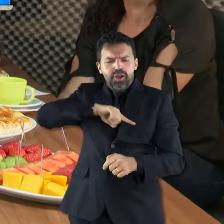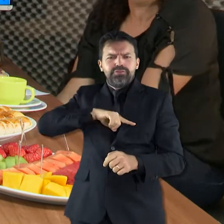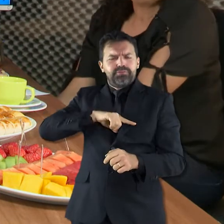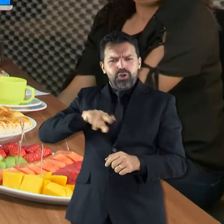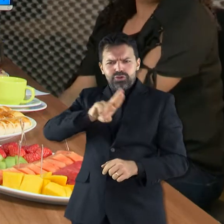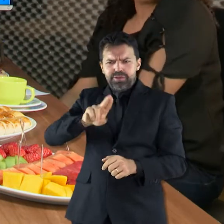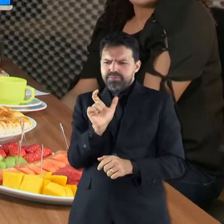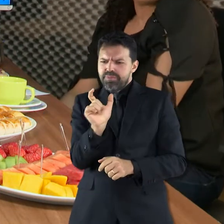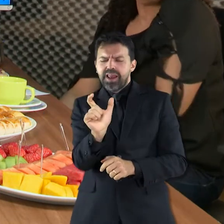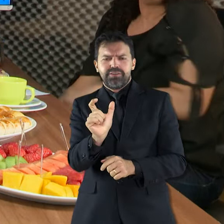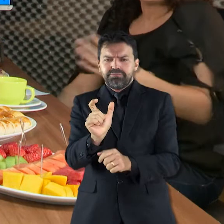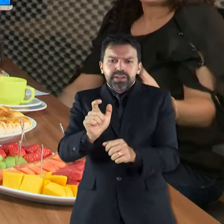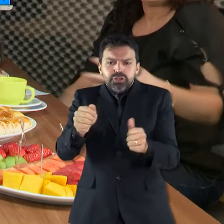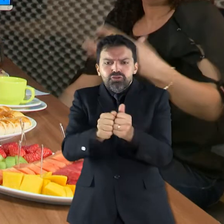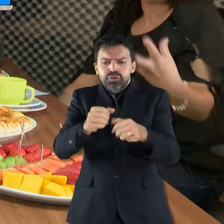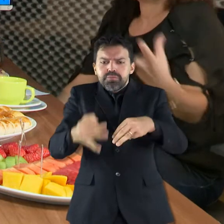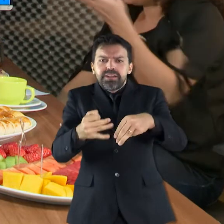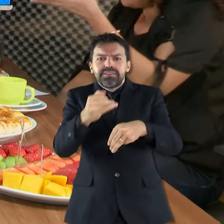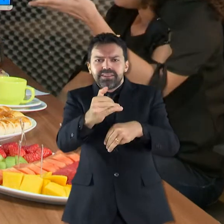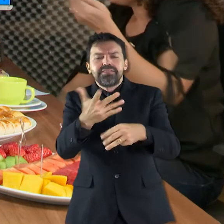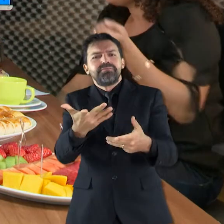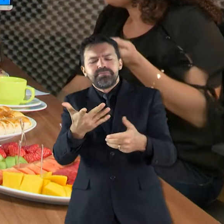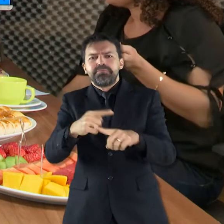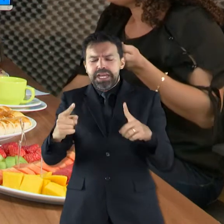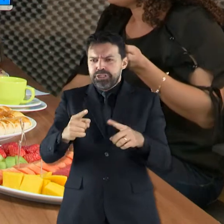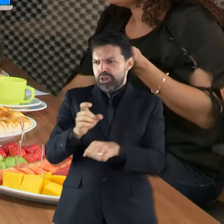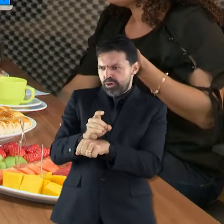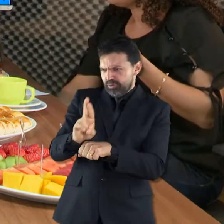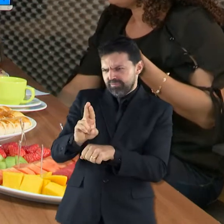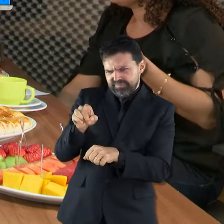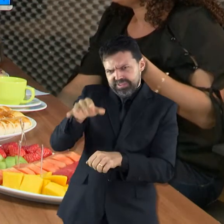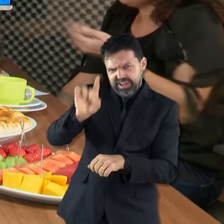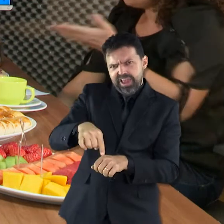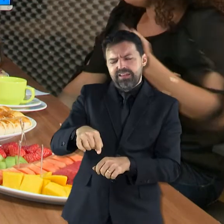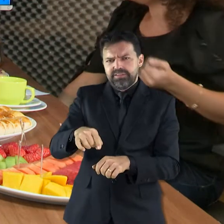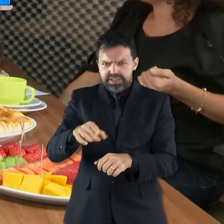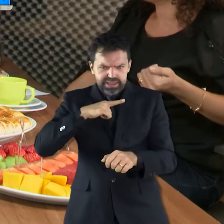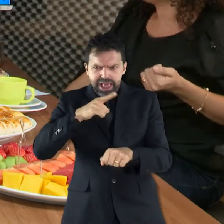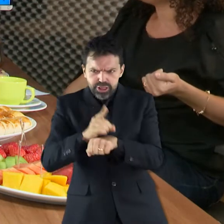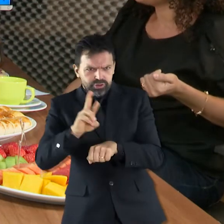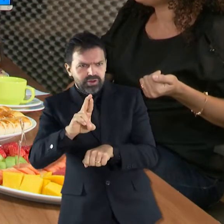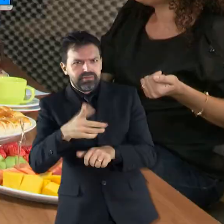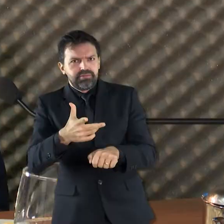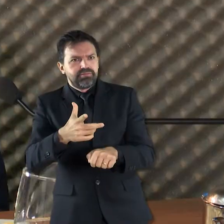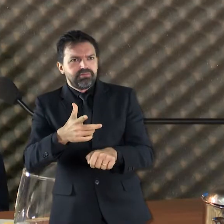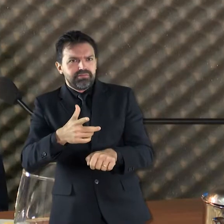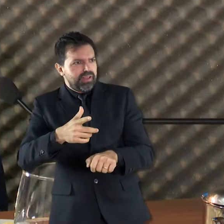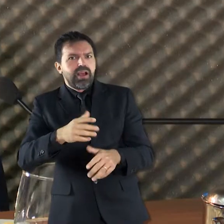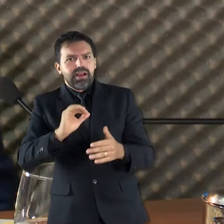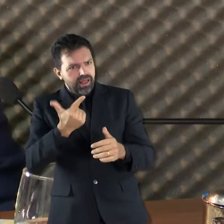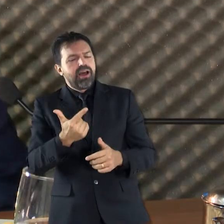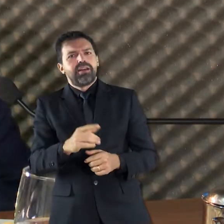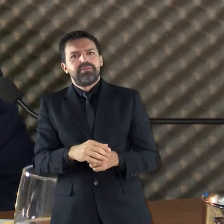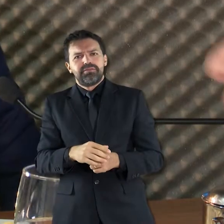magistrados, né? A gente sabe que doutor é quem... Na verdade, o senhor é doutor, né? Eu tenho doutorado. Não, então o senhor é doutor, tem doutorado. Não, me